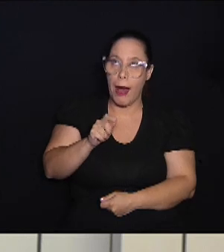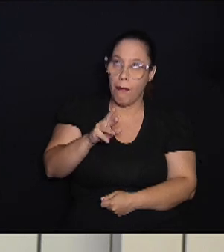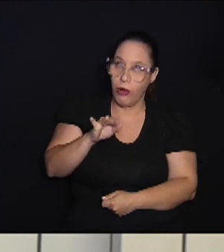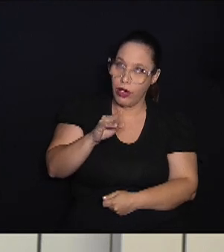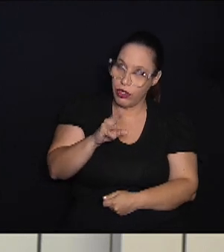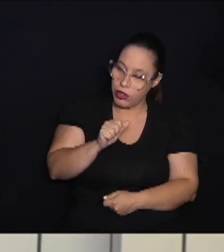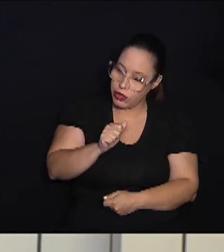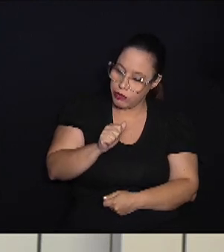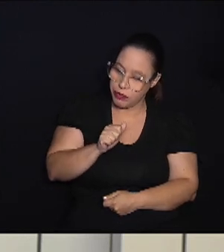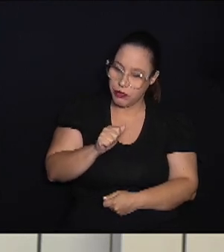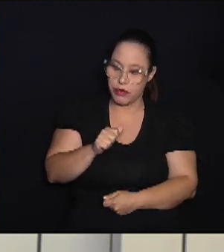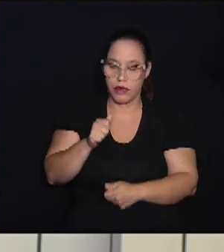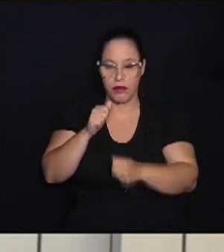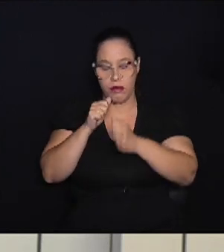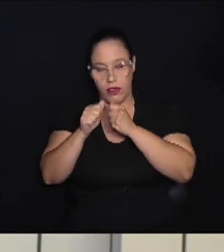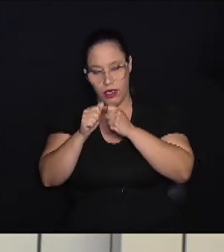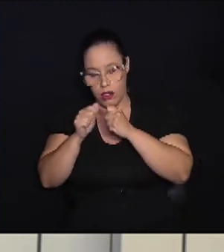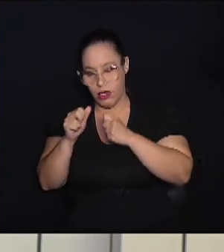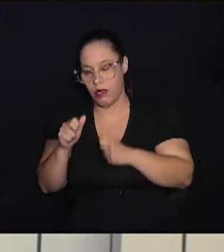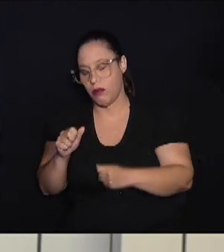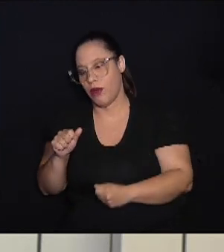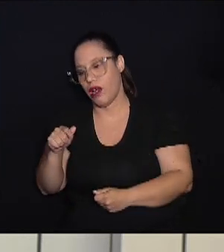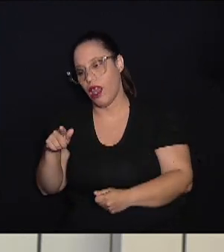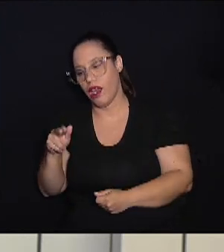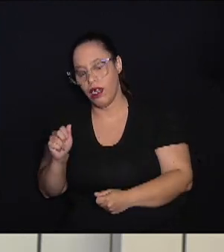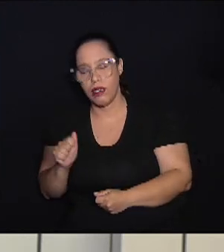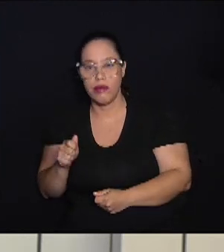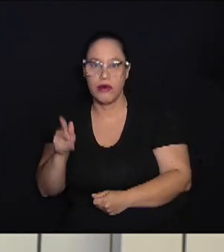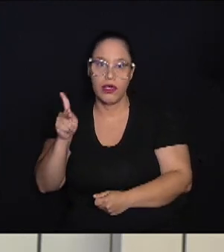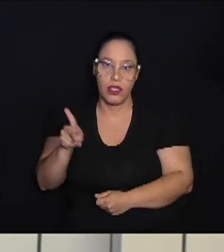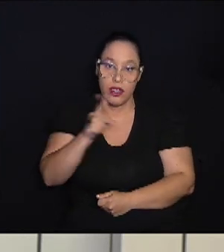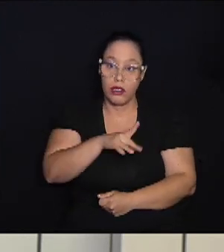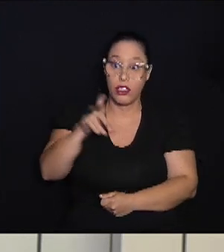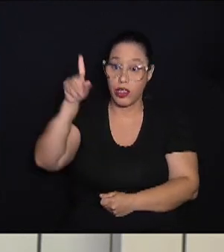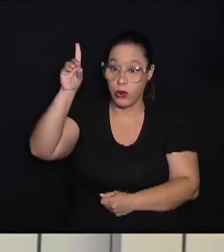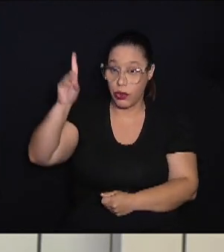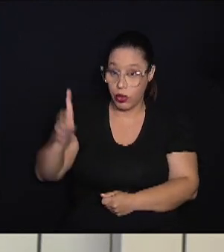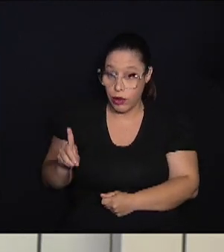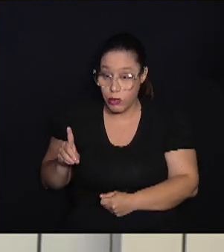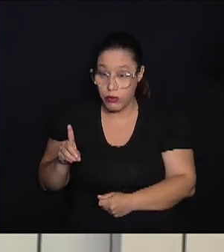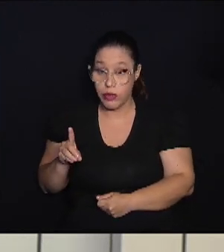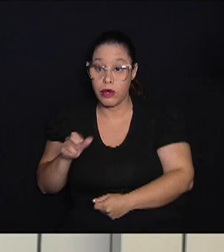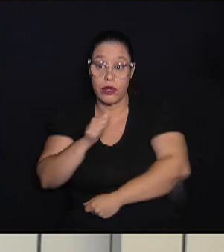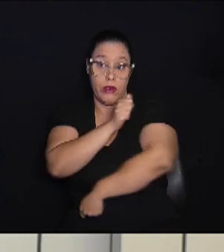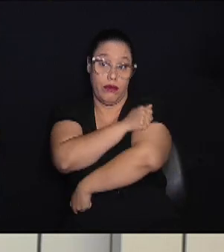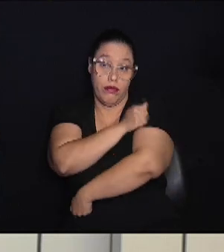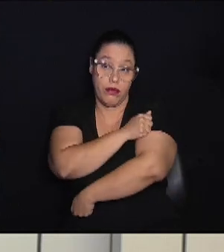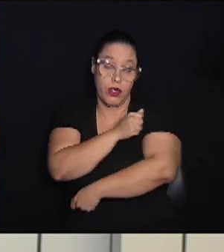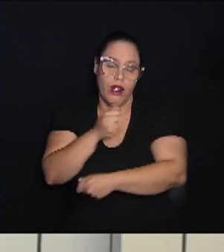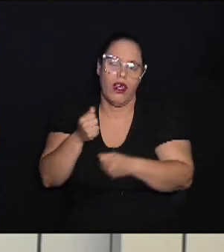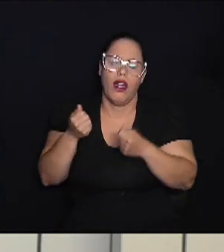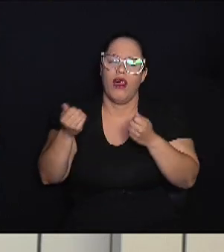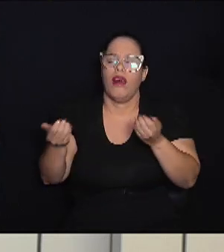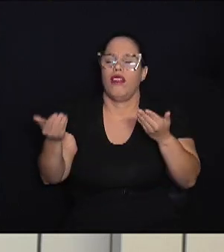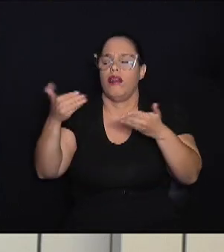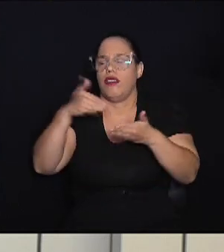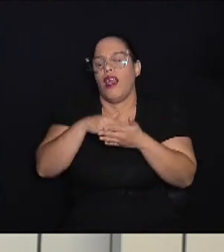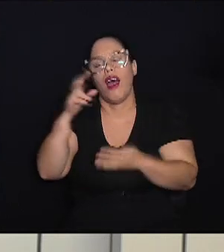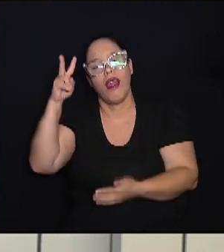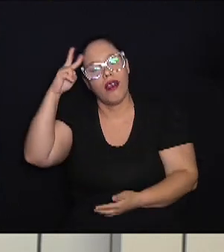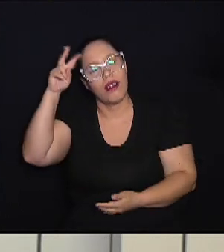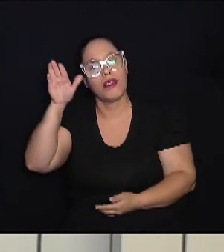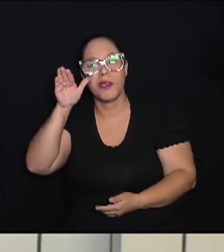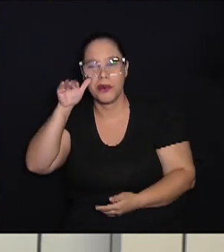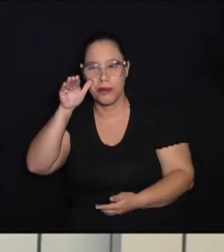Paula Meneghetti conversou com a diretora, professora, alunos e traz a história e muitas curiosidades